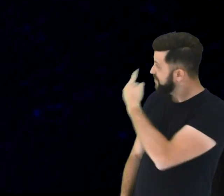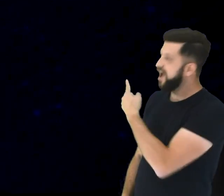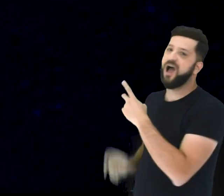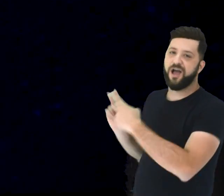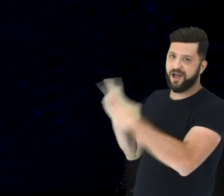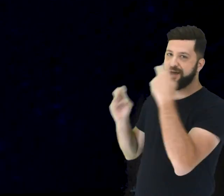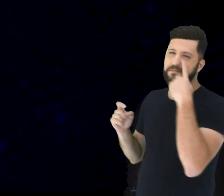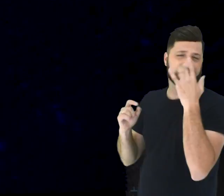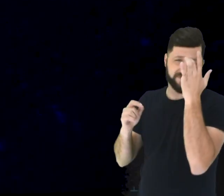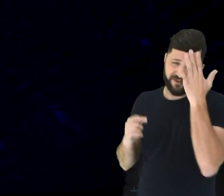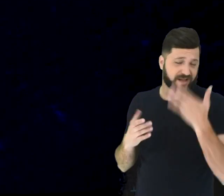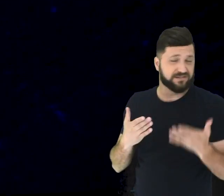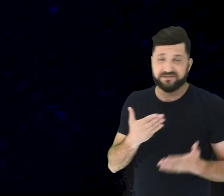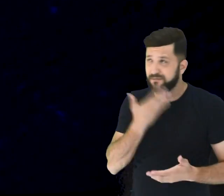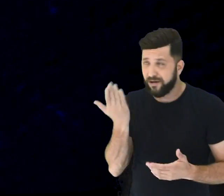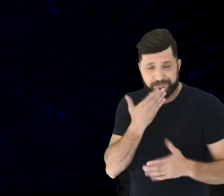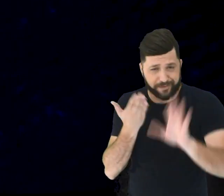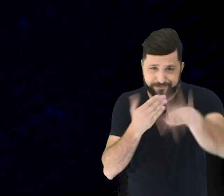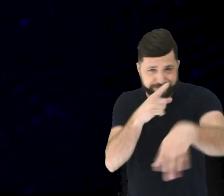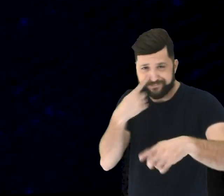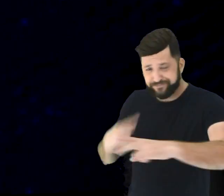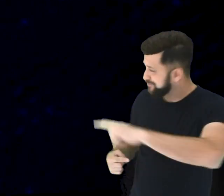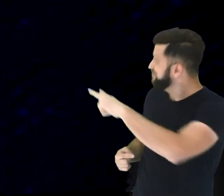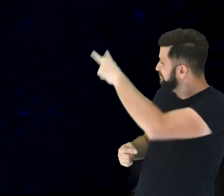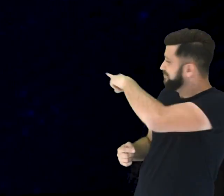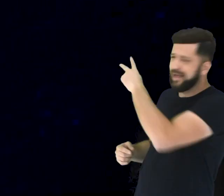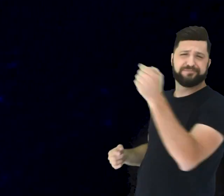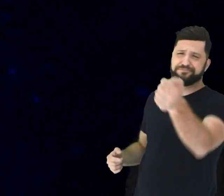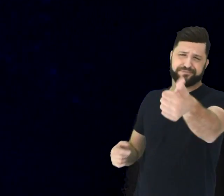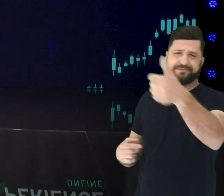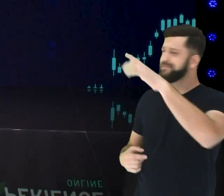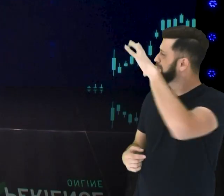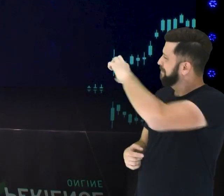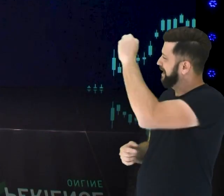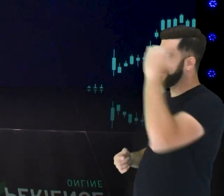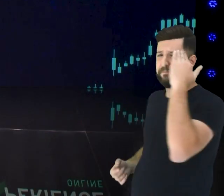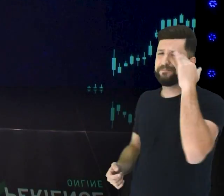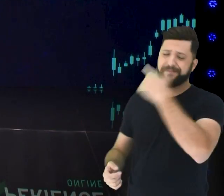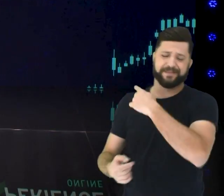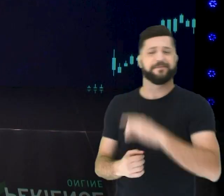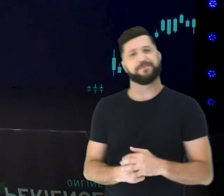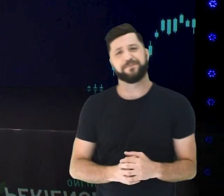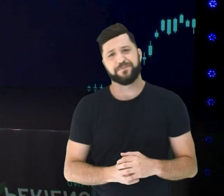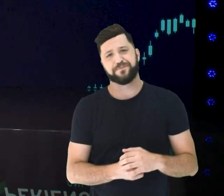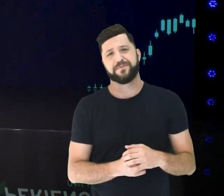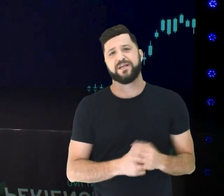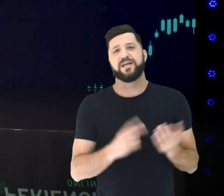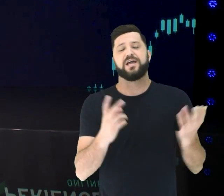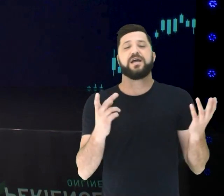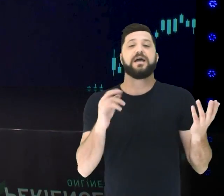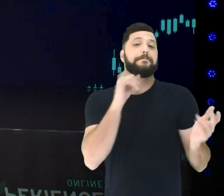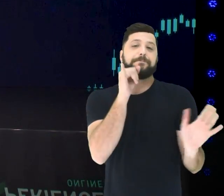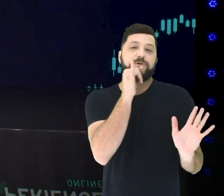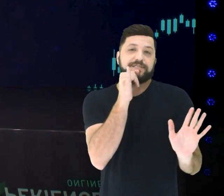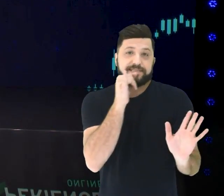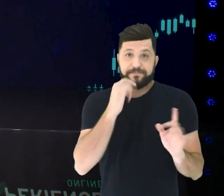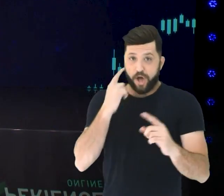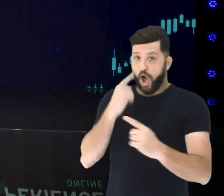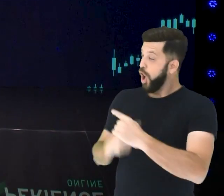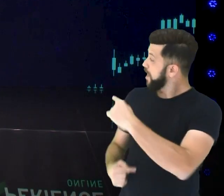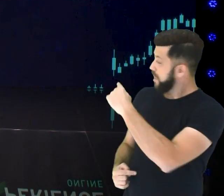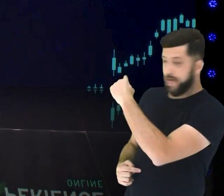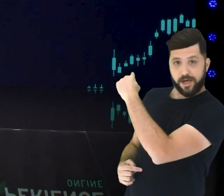tranquilo é muito simples é muito simples mesmo tá vamos dar uma olhada no gráfico aqui quando a gente olha para esse mercado que vinha acontecendo